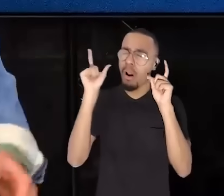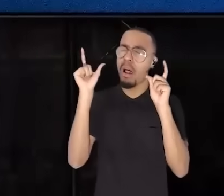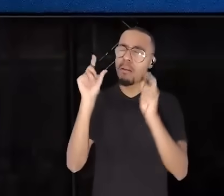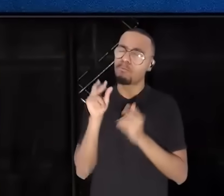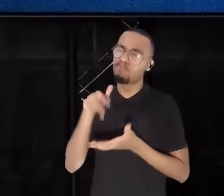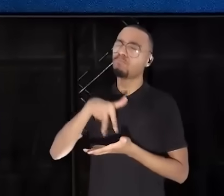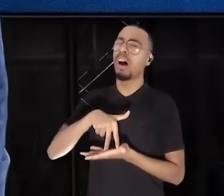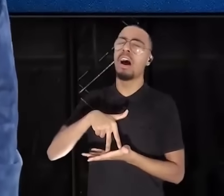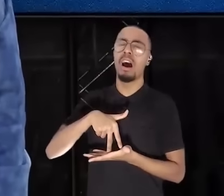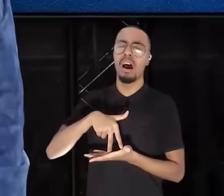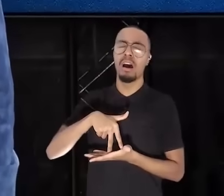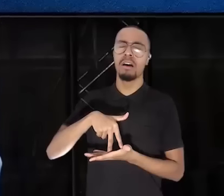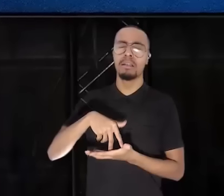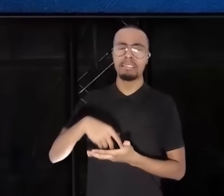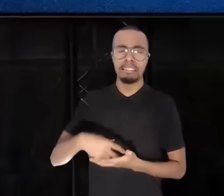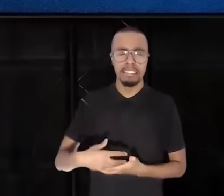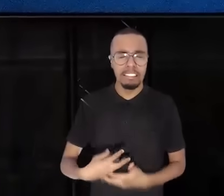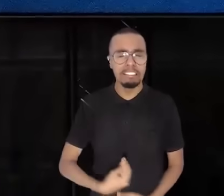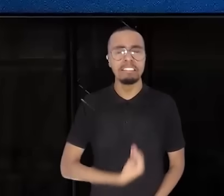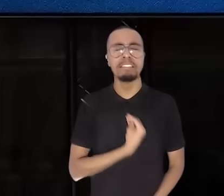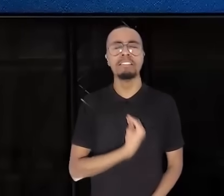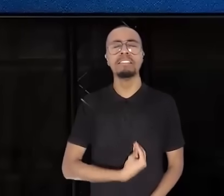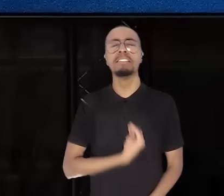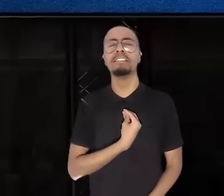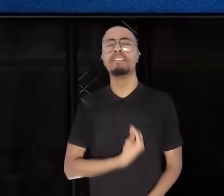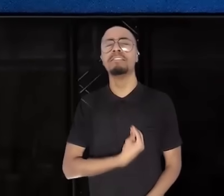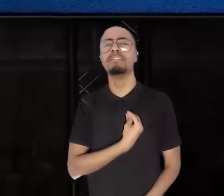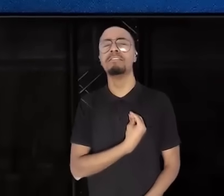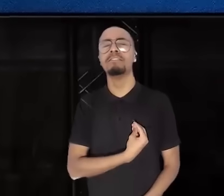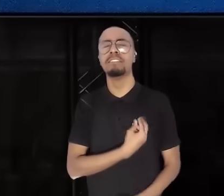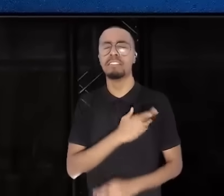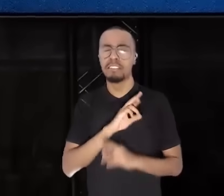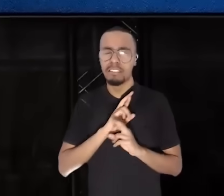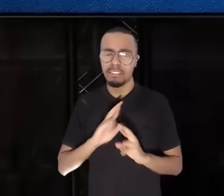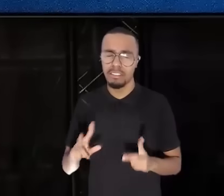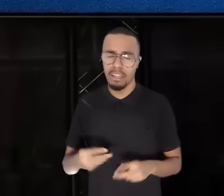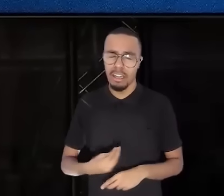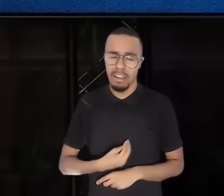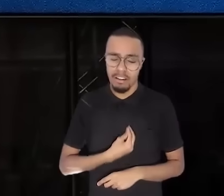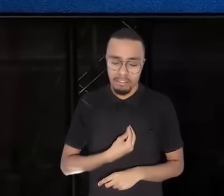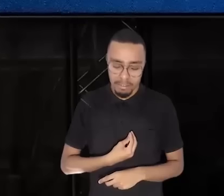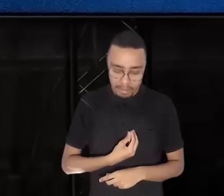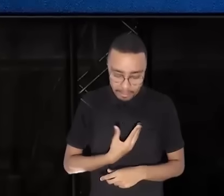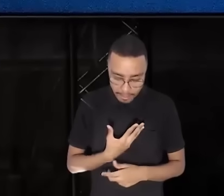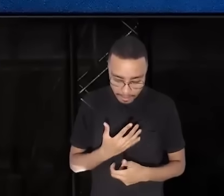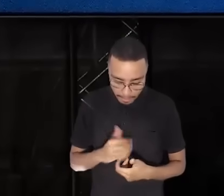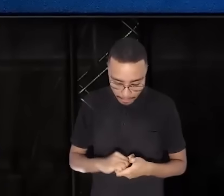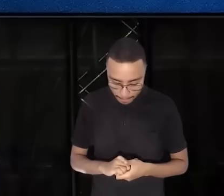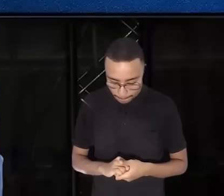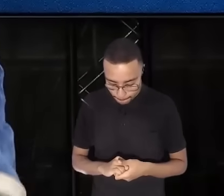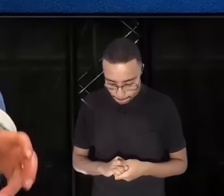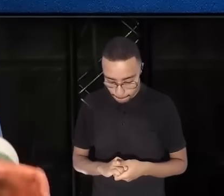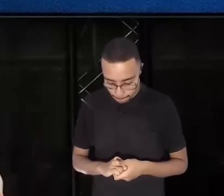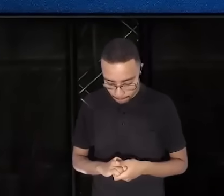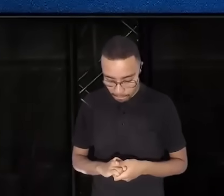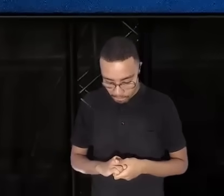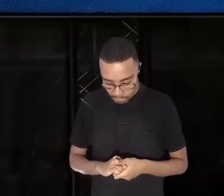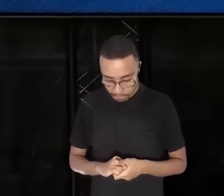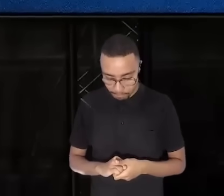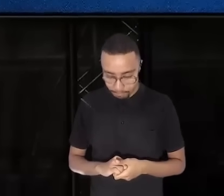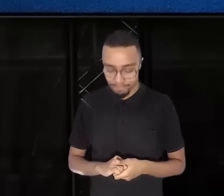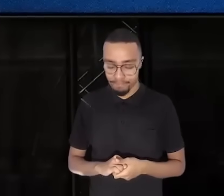de despertar. É tempo de viver uma vida plena, sem remendos, sem